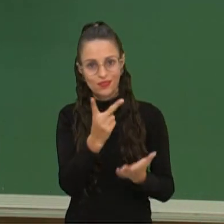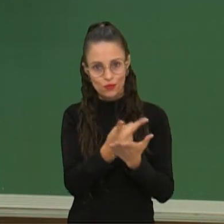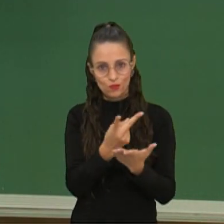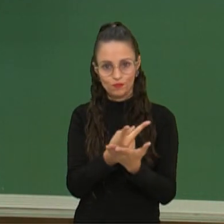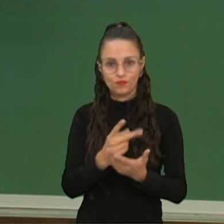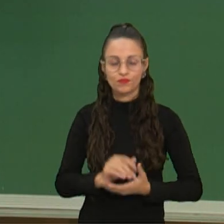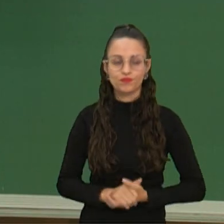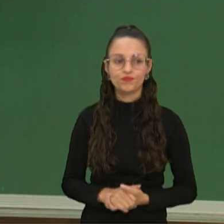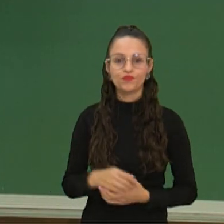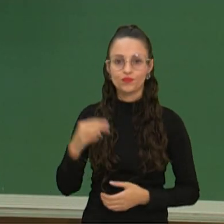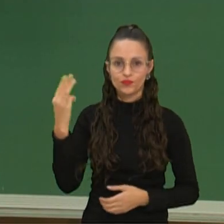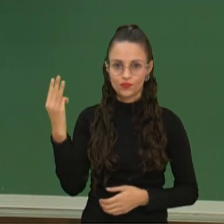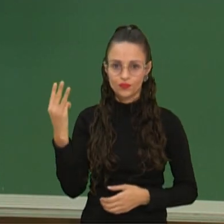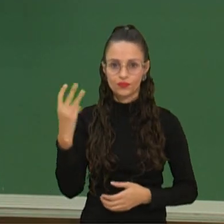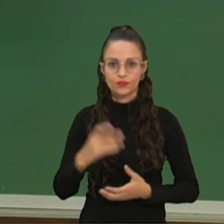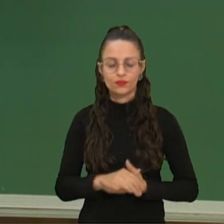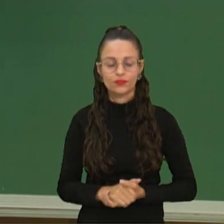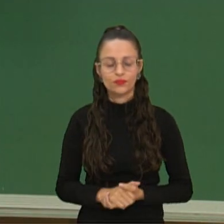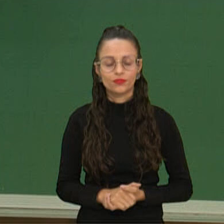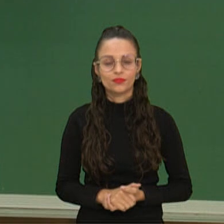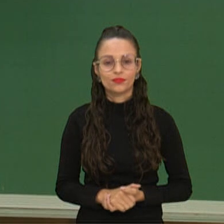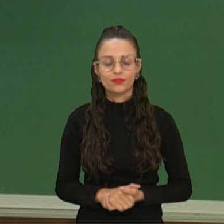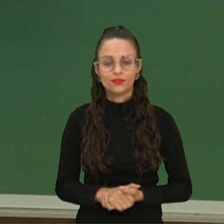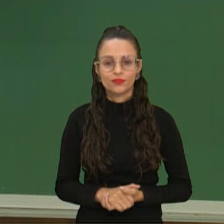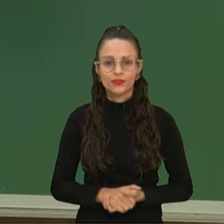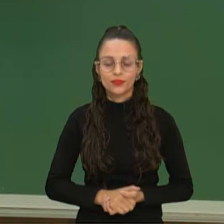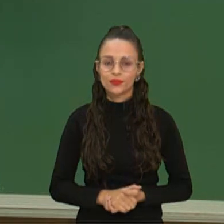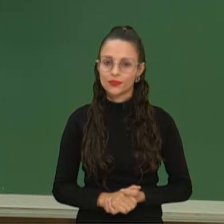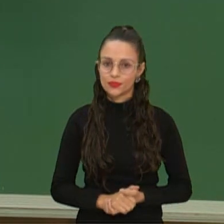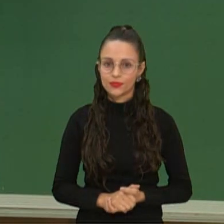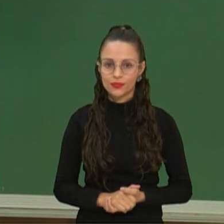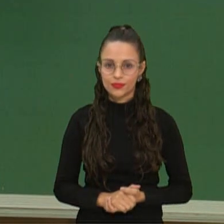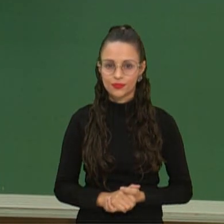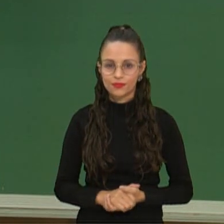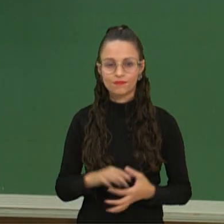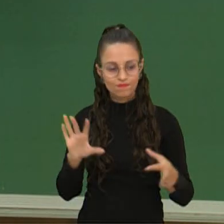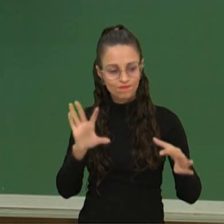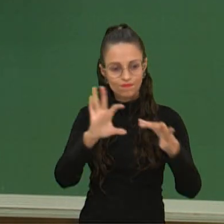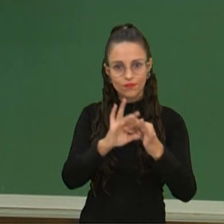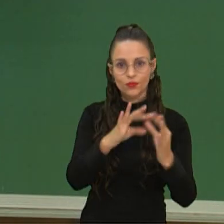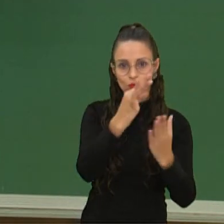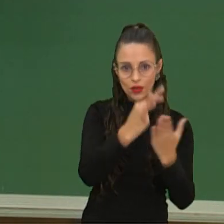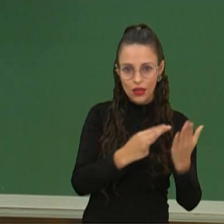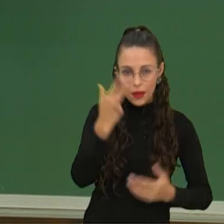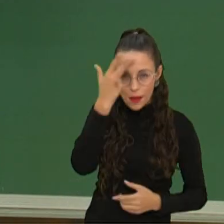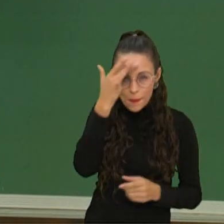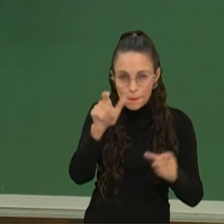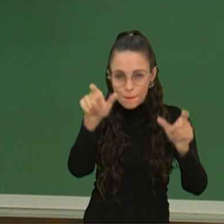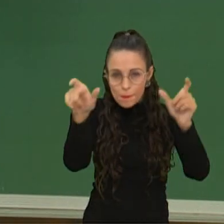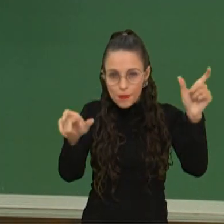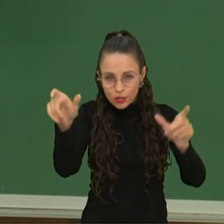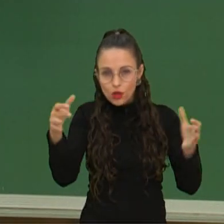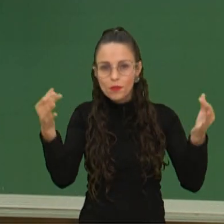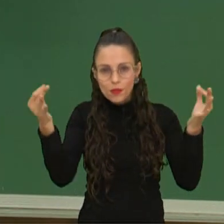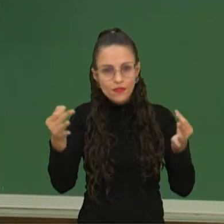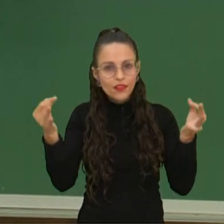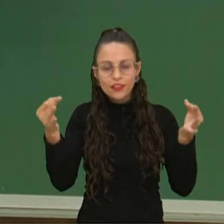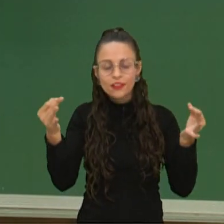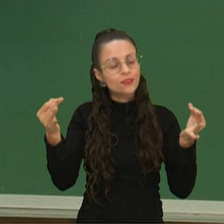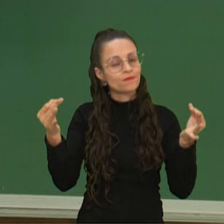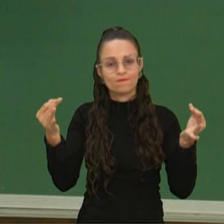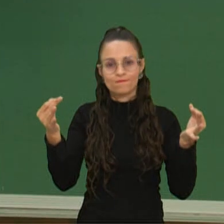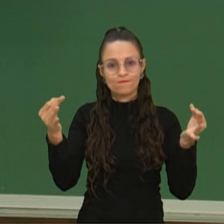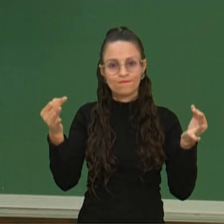Number 3. Are people perfect according to the text? De acordo com o texto, as pessoas são perfeitas? No, they